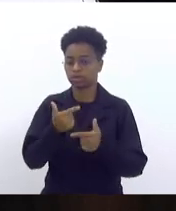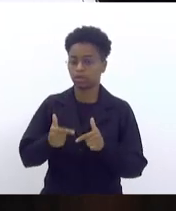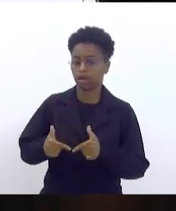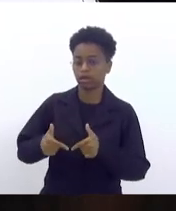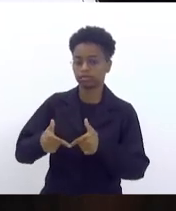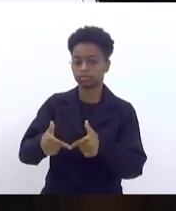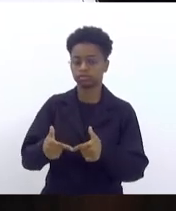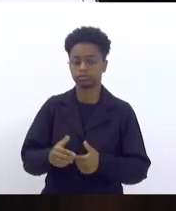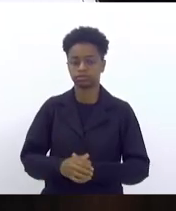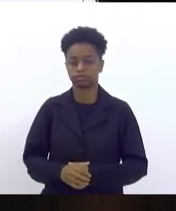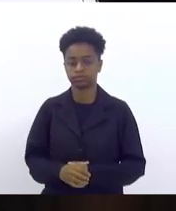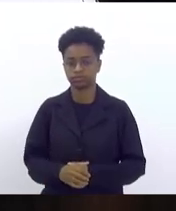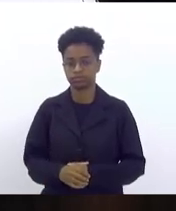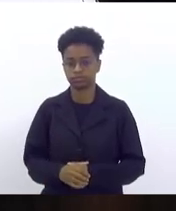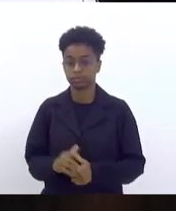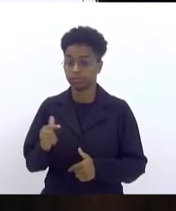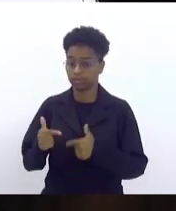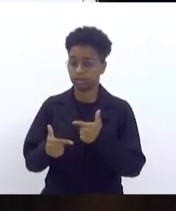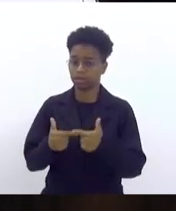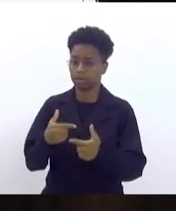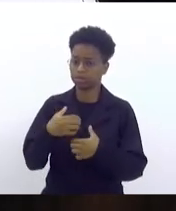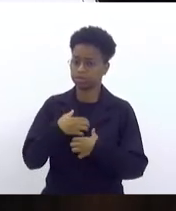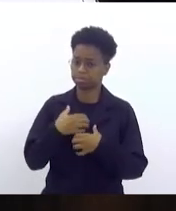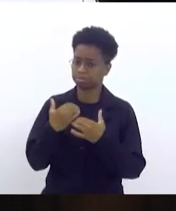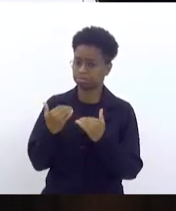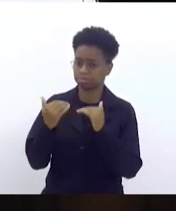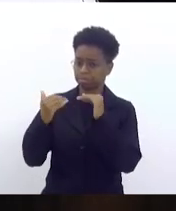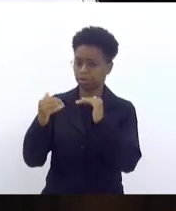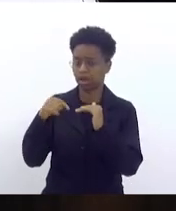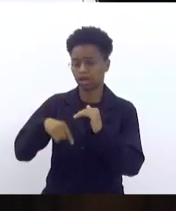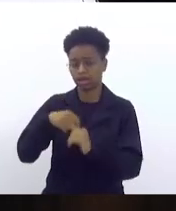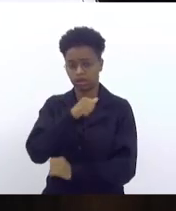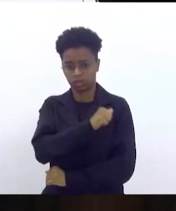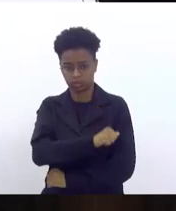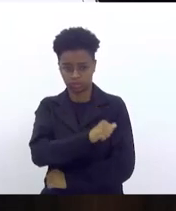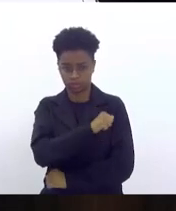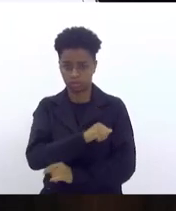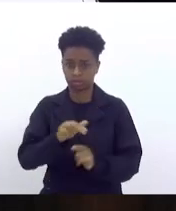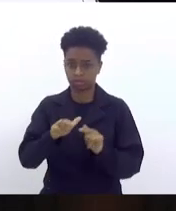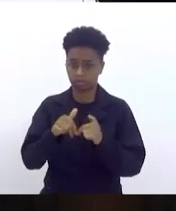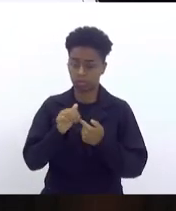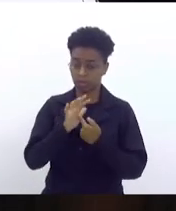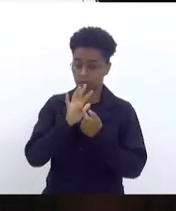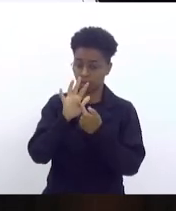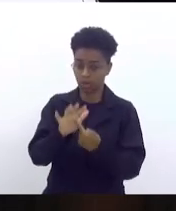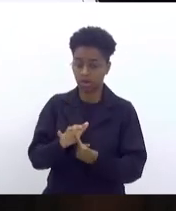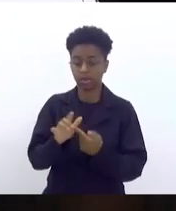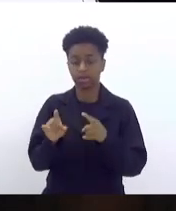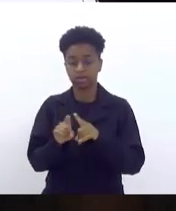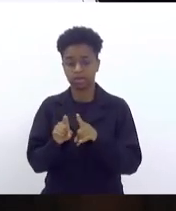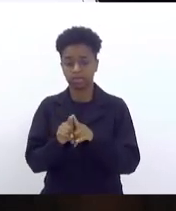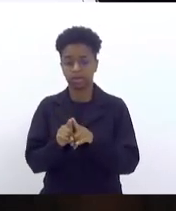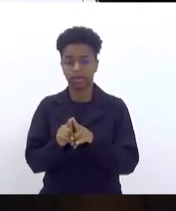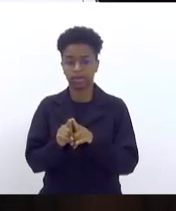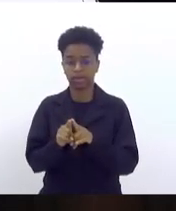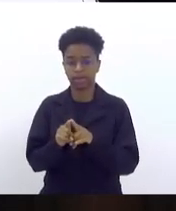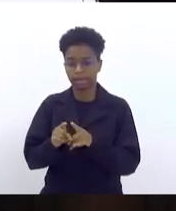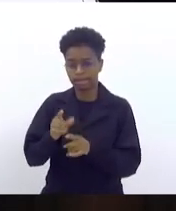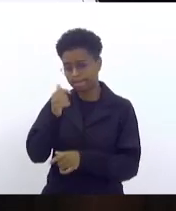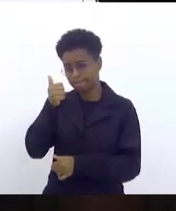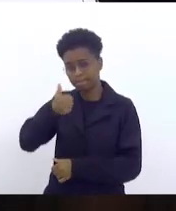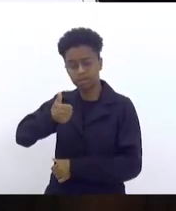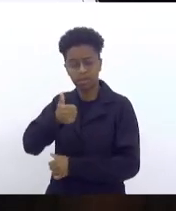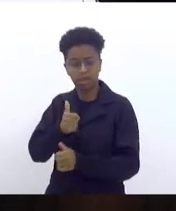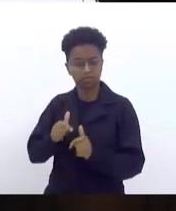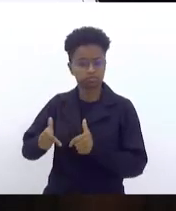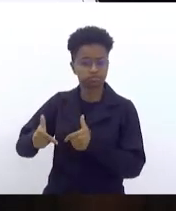um trabalho que engrandece não só o estado do Rio de Janeiro por ter se mostrado e ser colocado na Vanguarda não só o